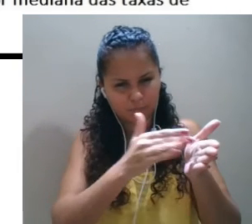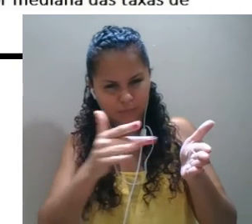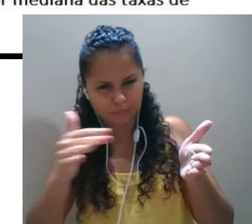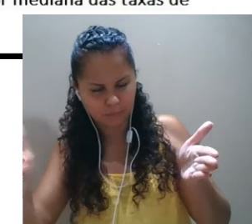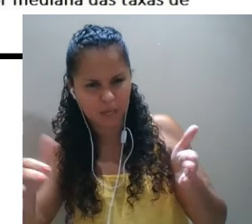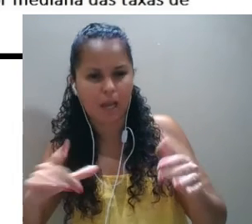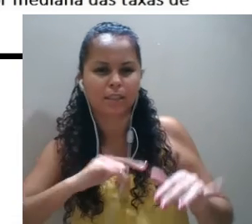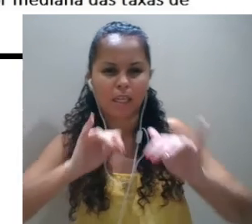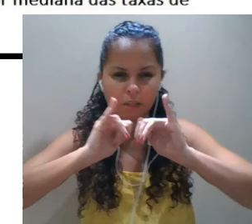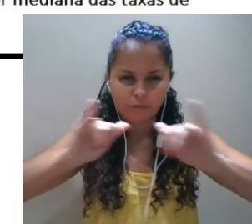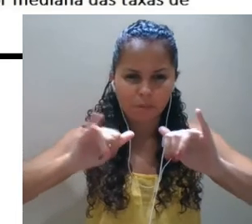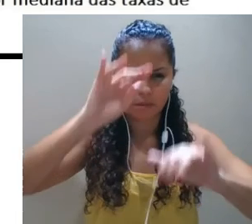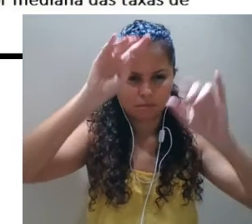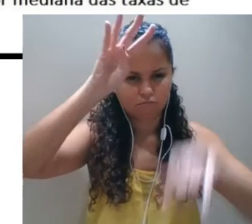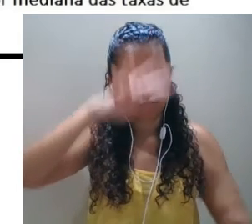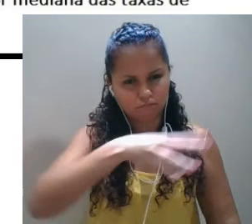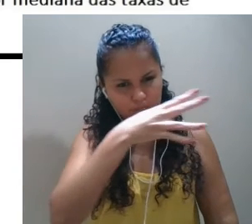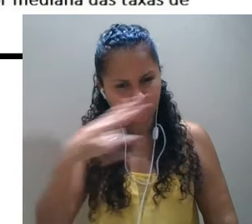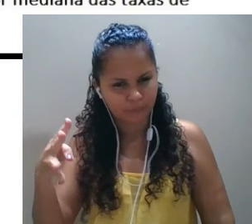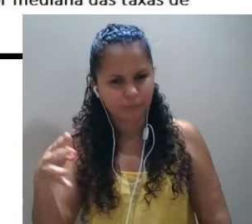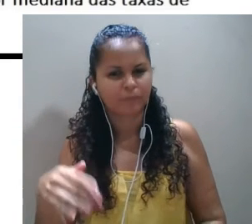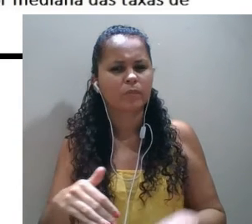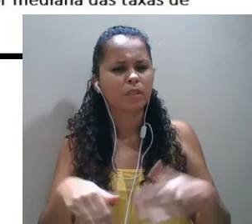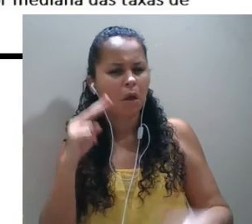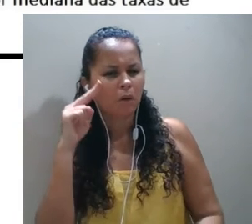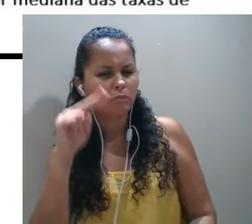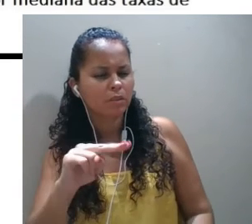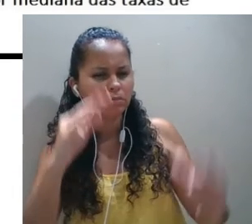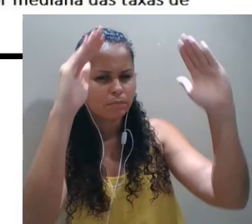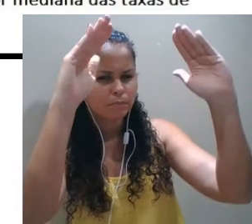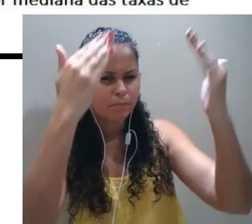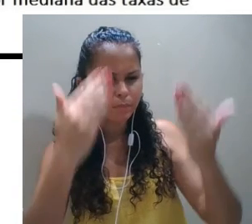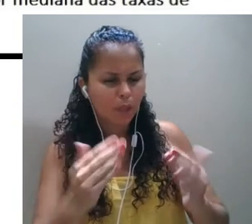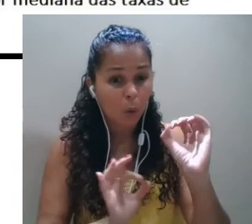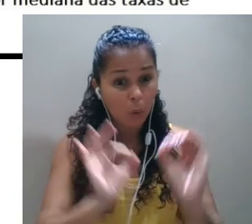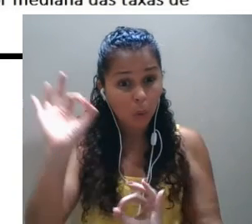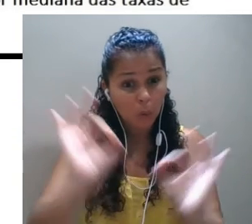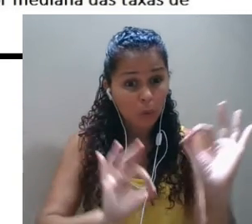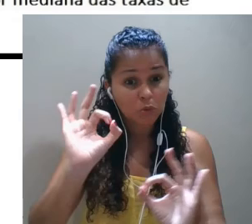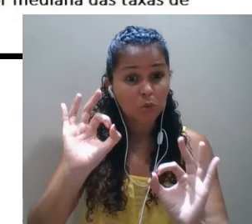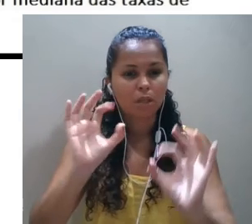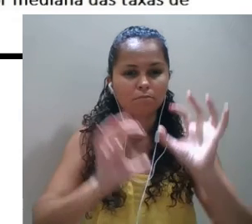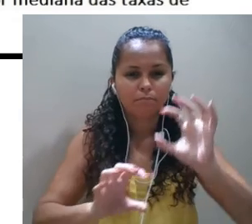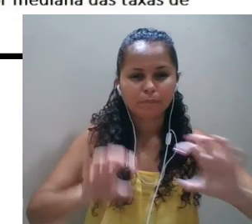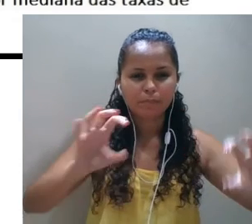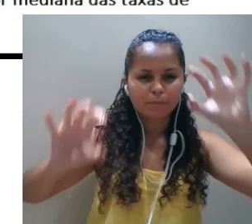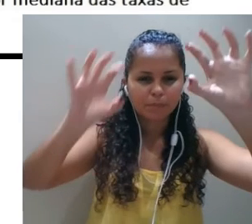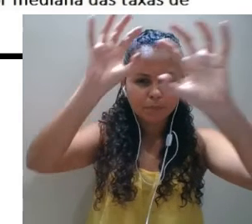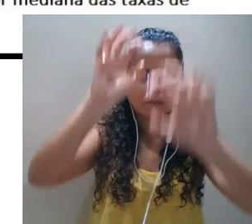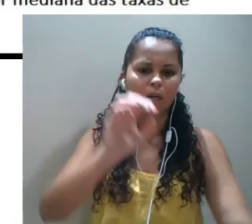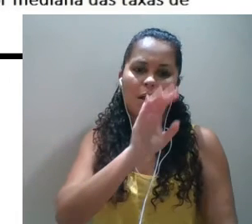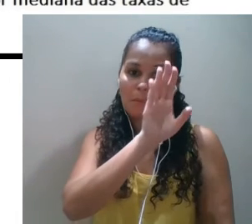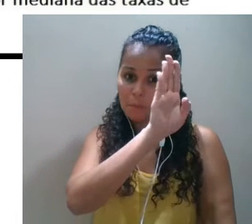apresentados na tabela. Então, dando uma olhadinha aqui, ele separou por região, né? Olha, então, por exemplo, vamos pegar aqui região